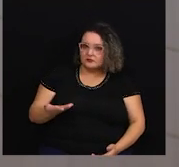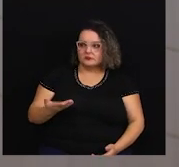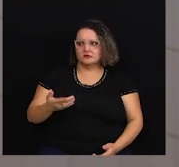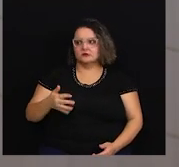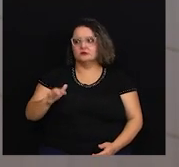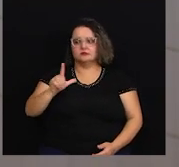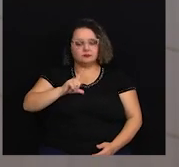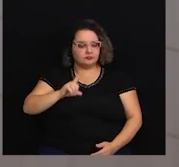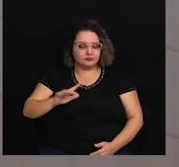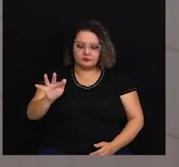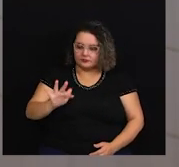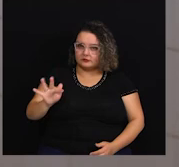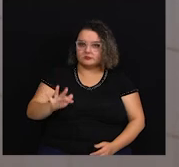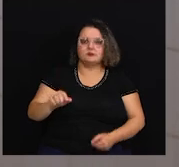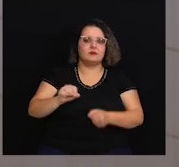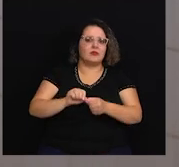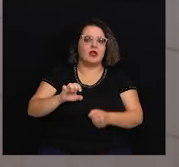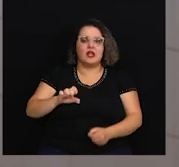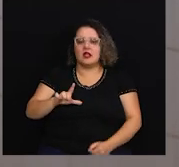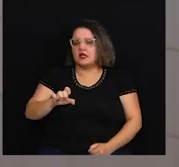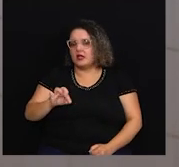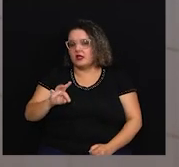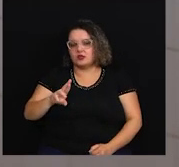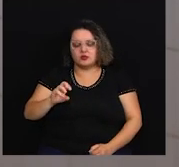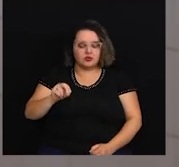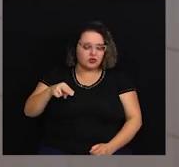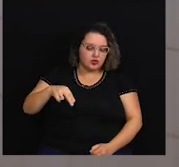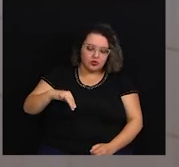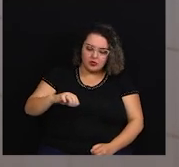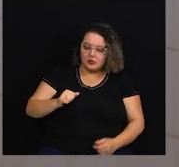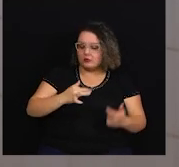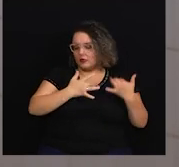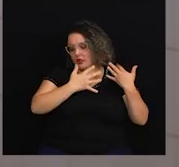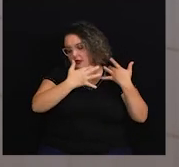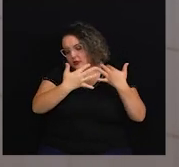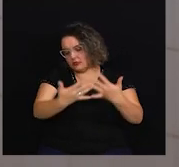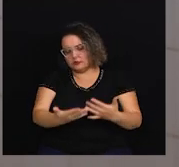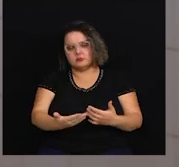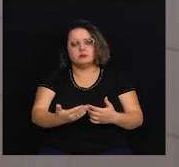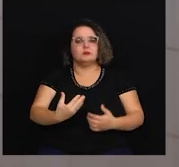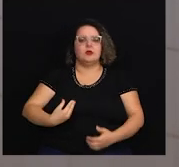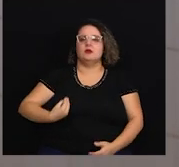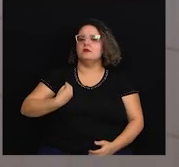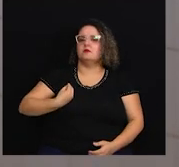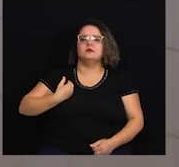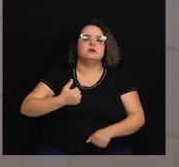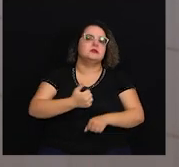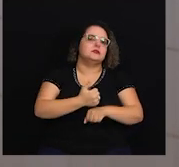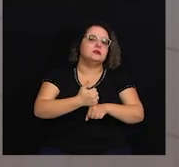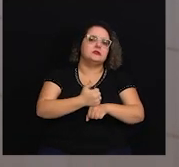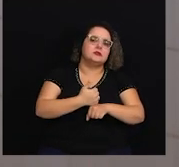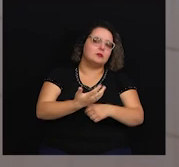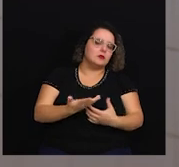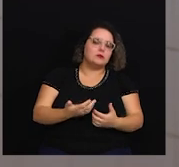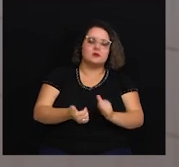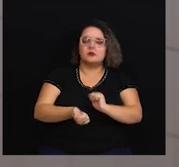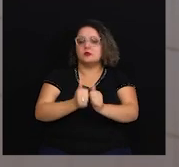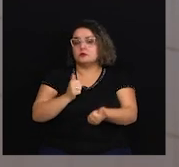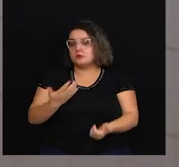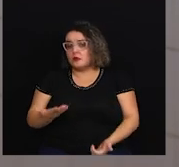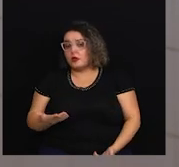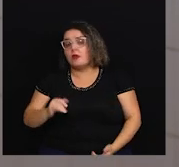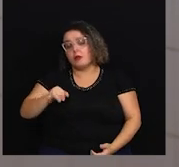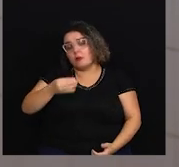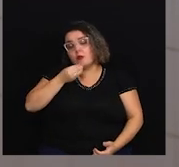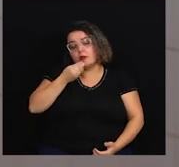formado eu fiz eletrônica tem uma trajetória no esporte é eu soube aproveitar aquela oportunidade então que eu